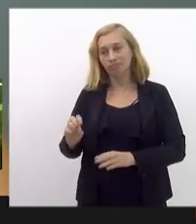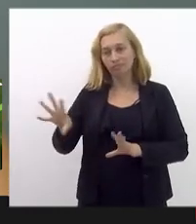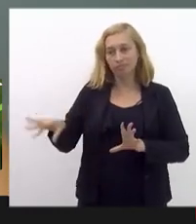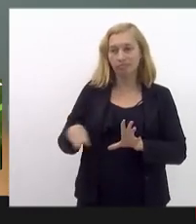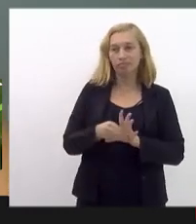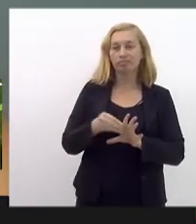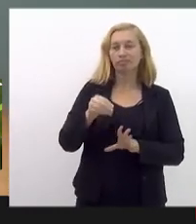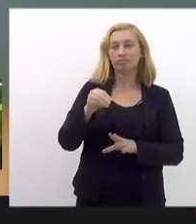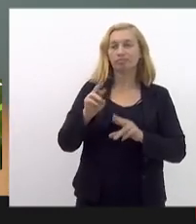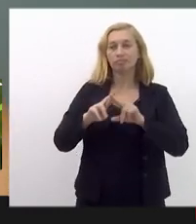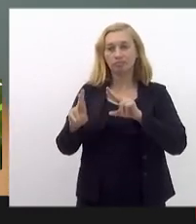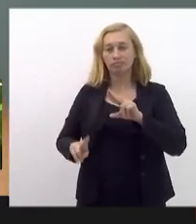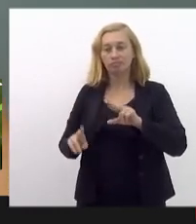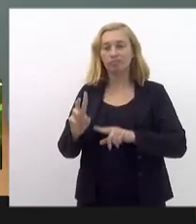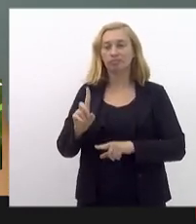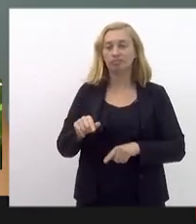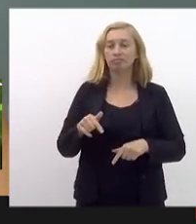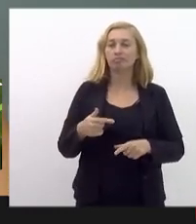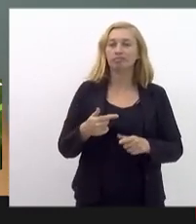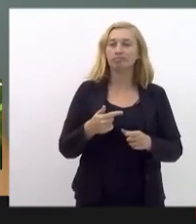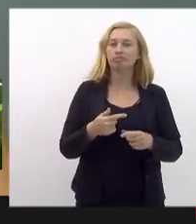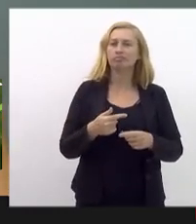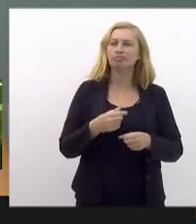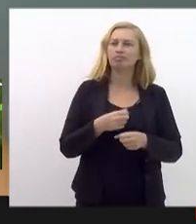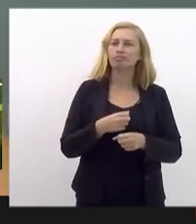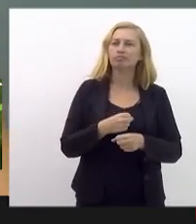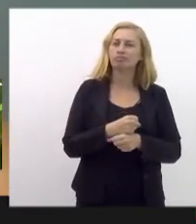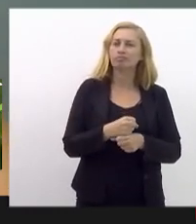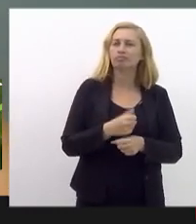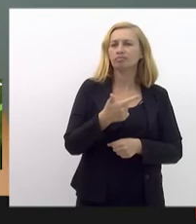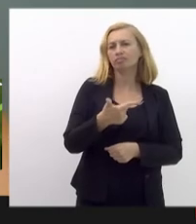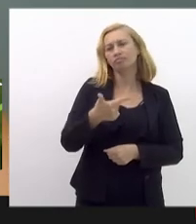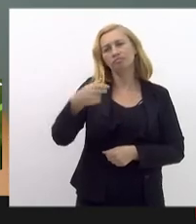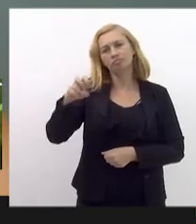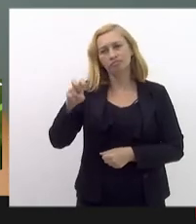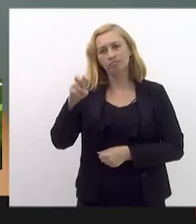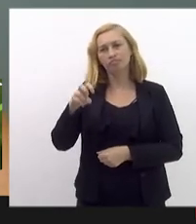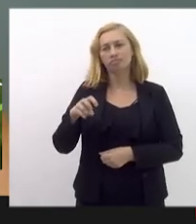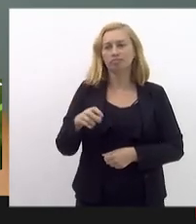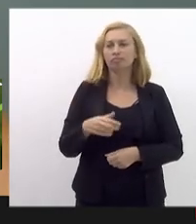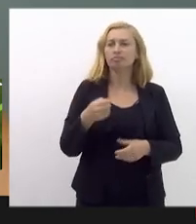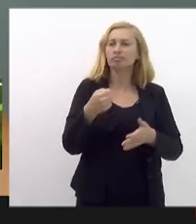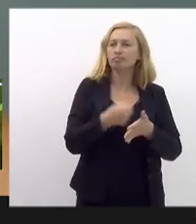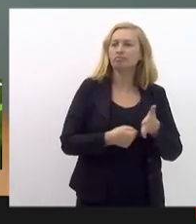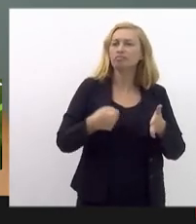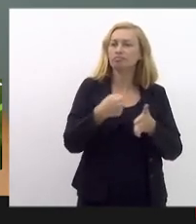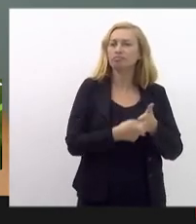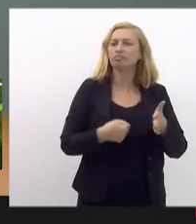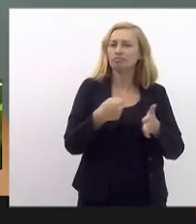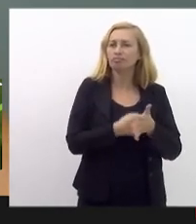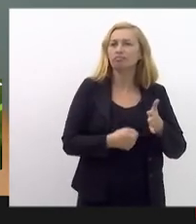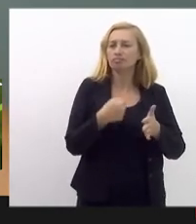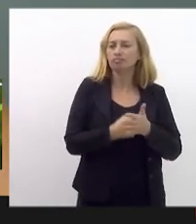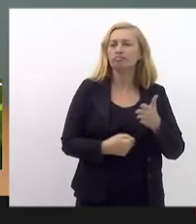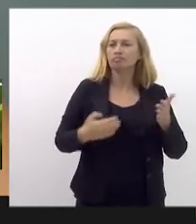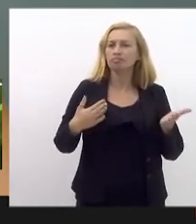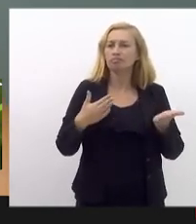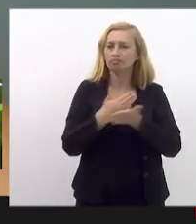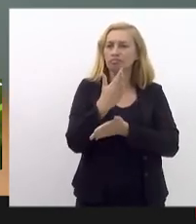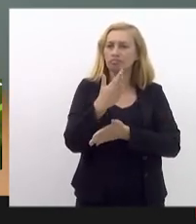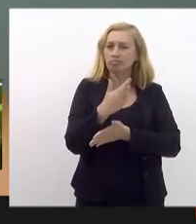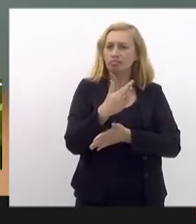virei o ESG, mas, enfim, desde 2015, né, a Geisa está aí, a gente está aí nessa luta para aprovar